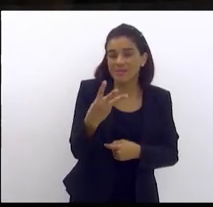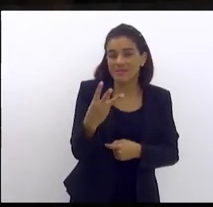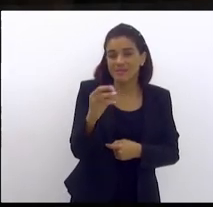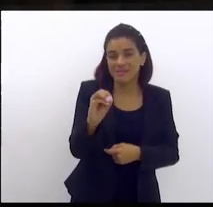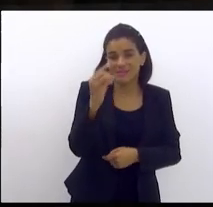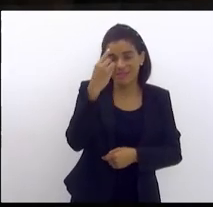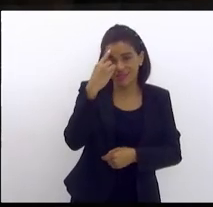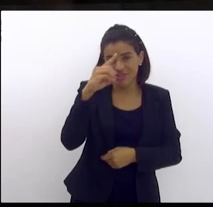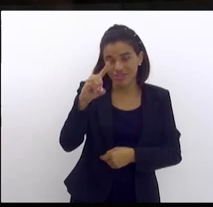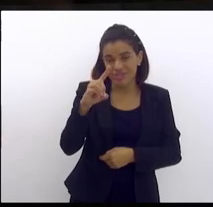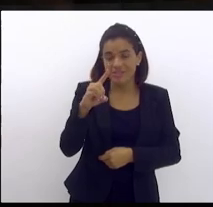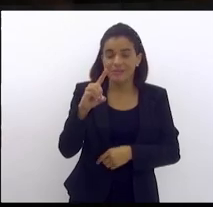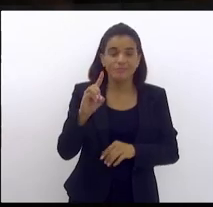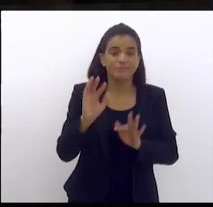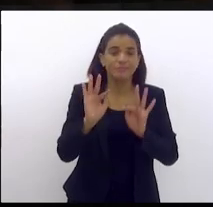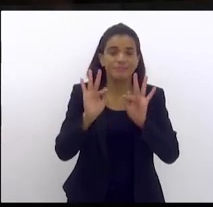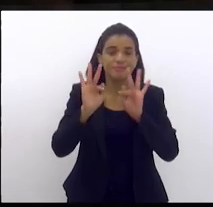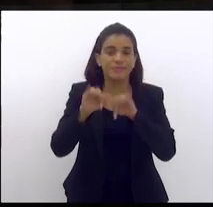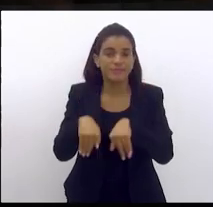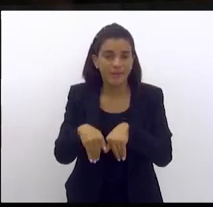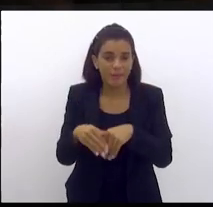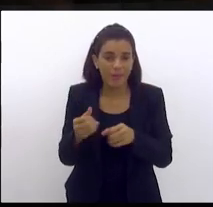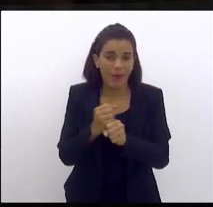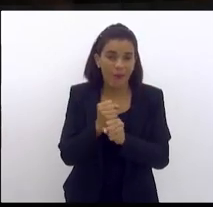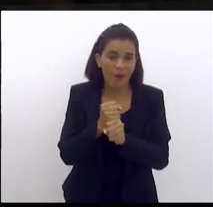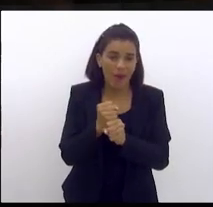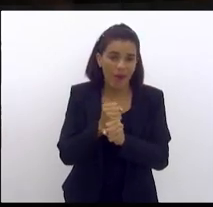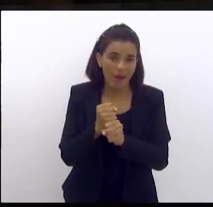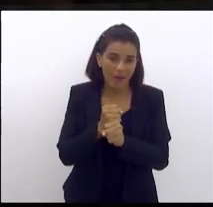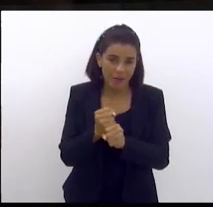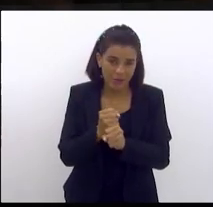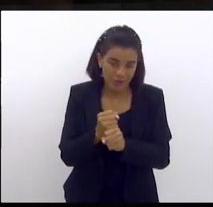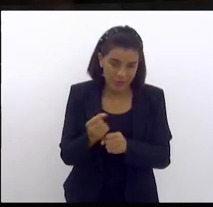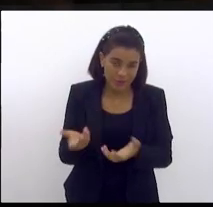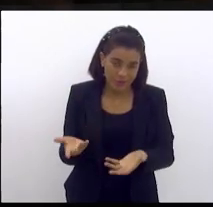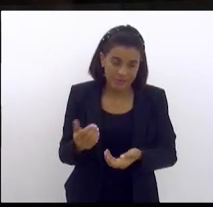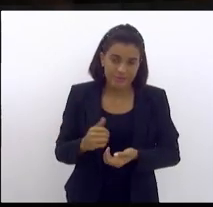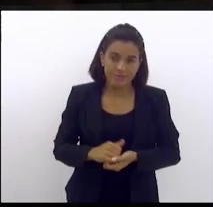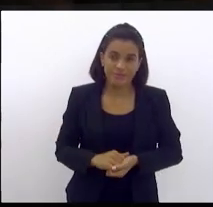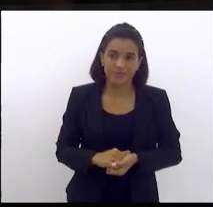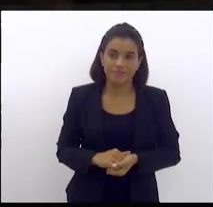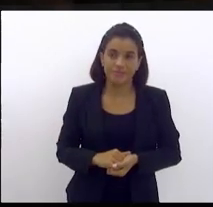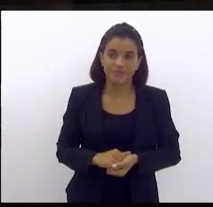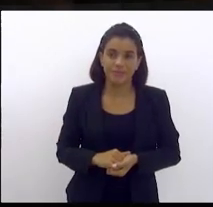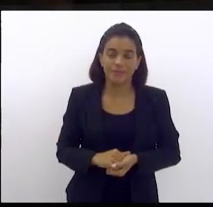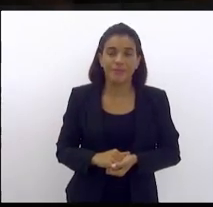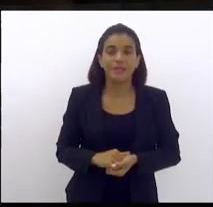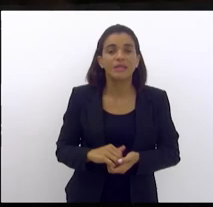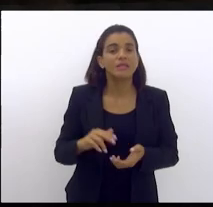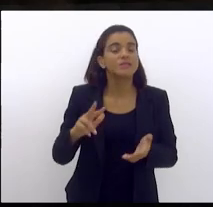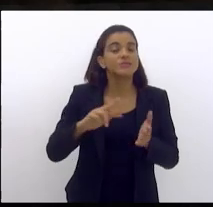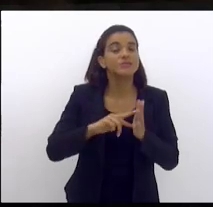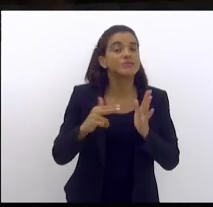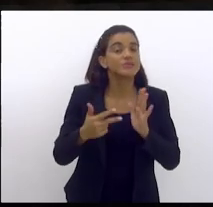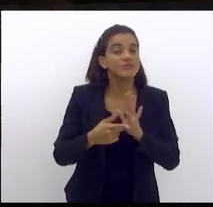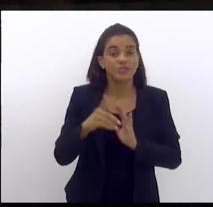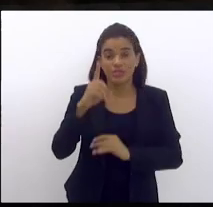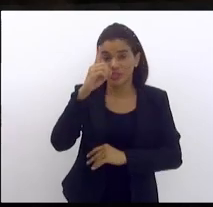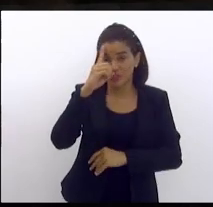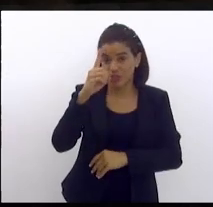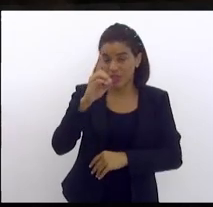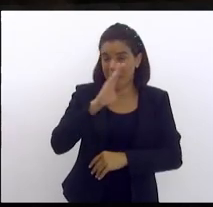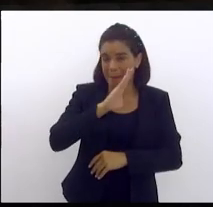dias para terminar esse ano letivo n isso dias corridos que se di